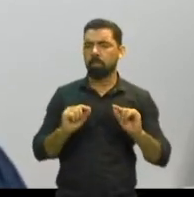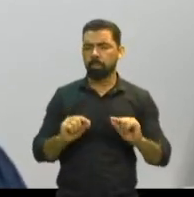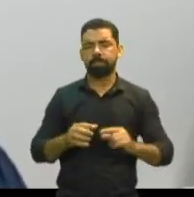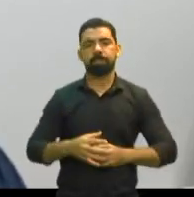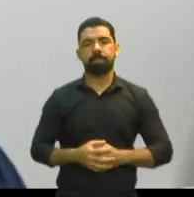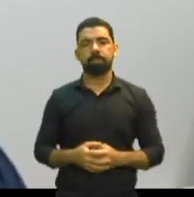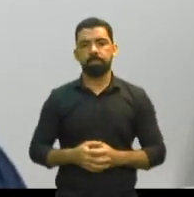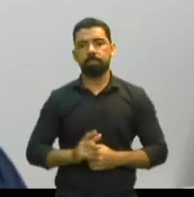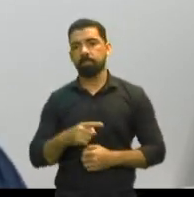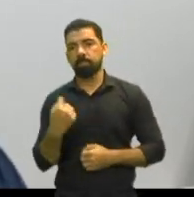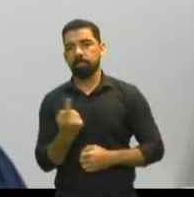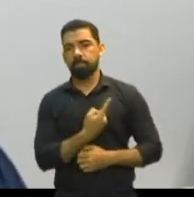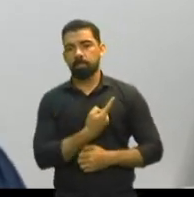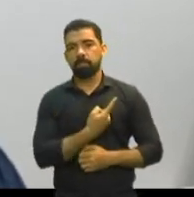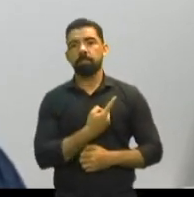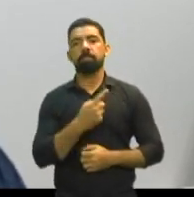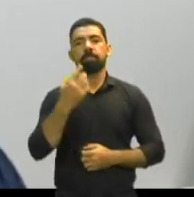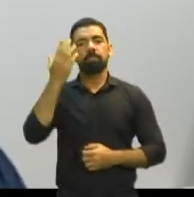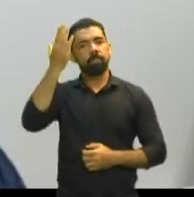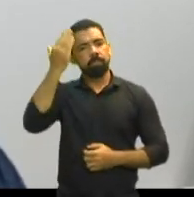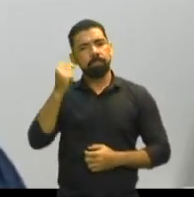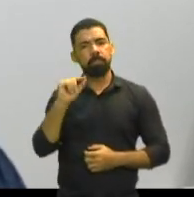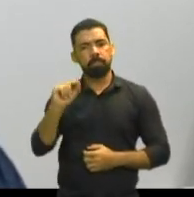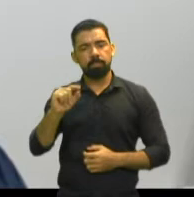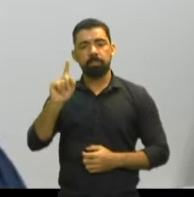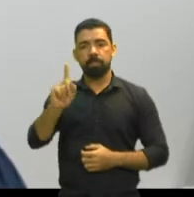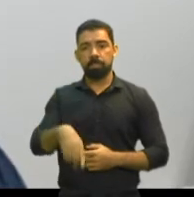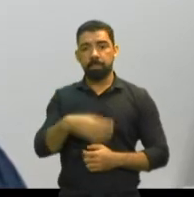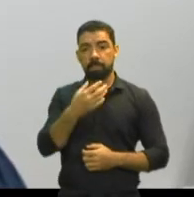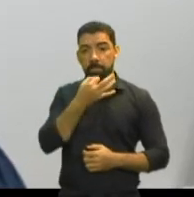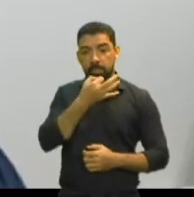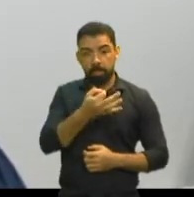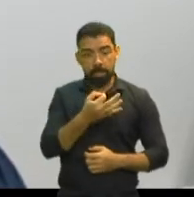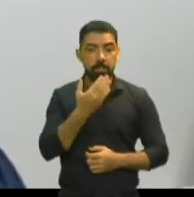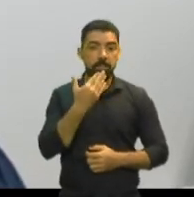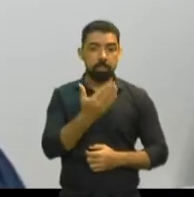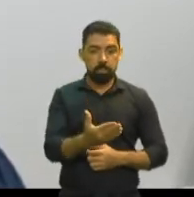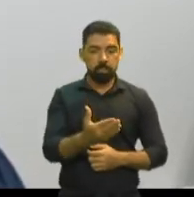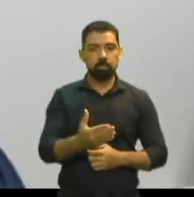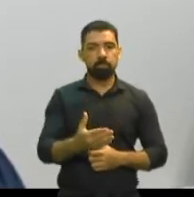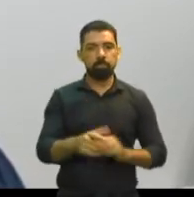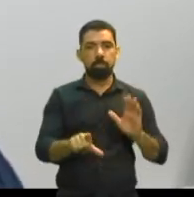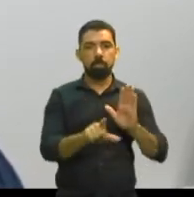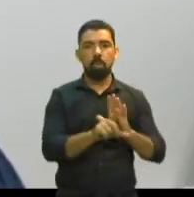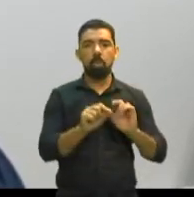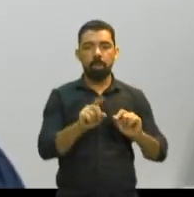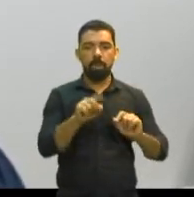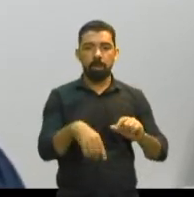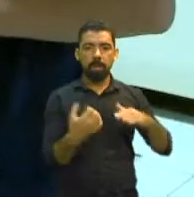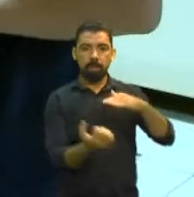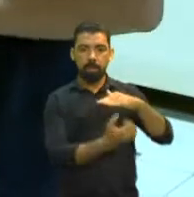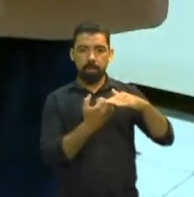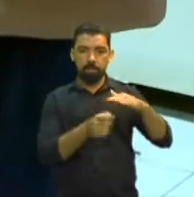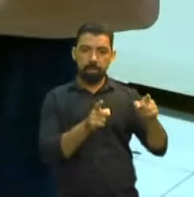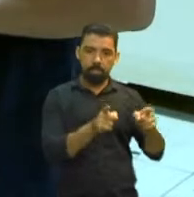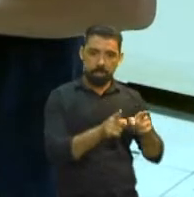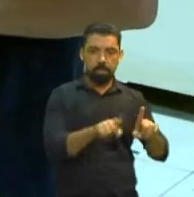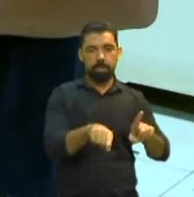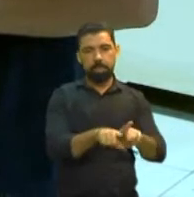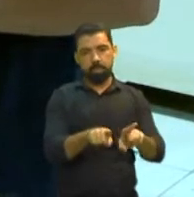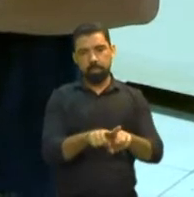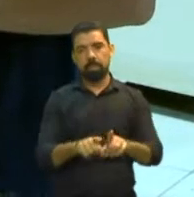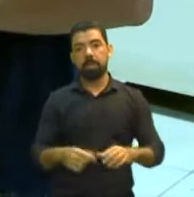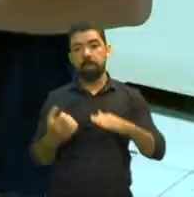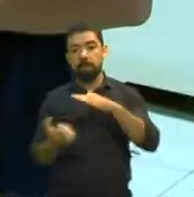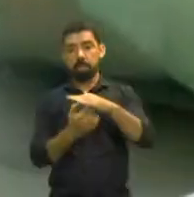estão isentos dessa determinação legal as microempresas e as empresas de pequeno porte, as EPPs. O objetivo da